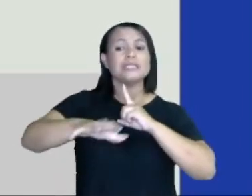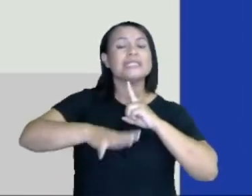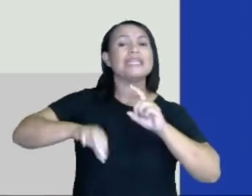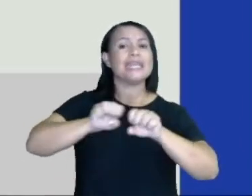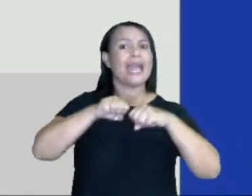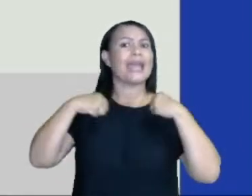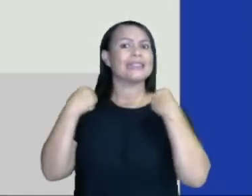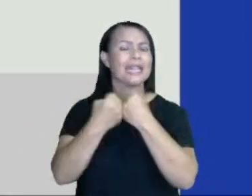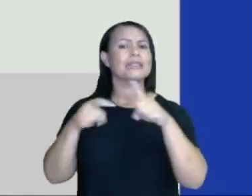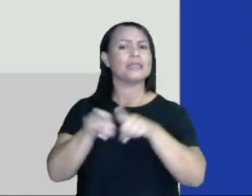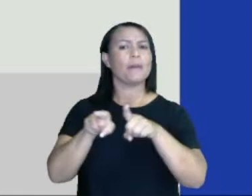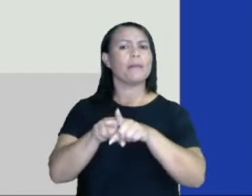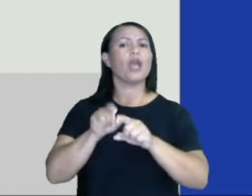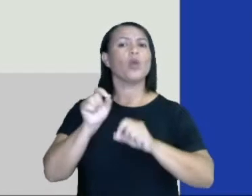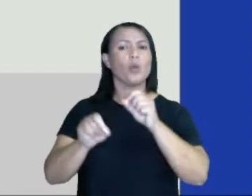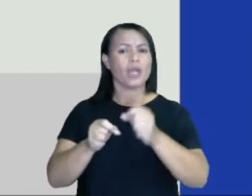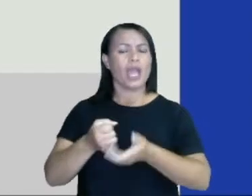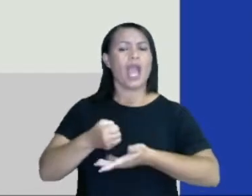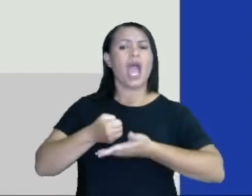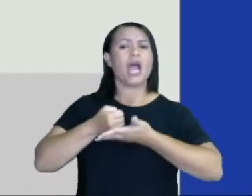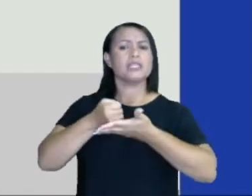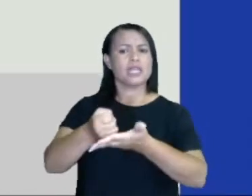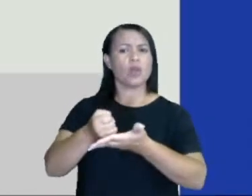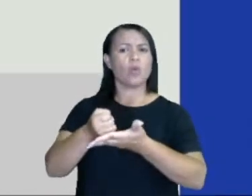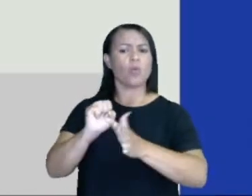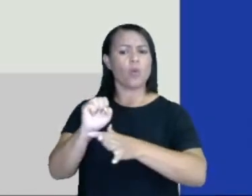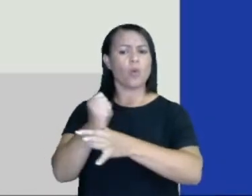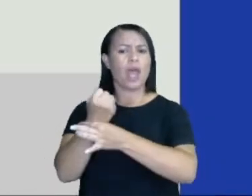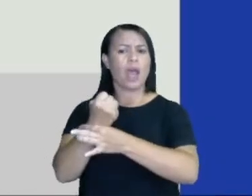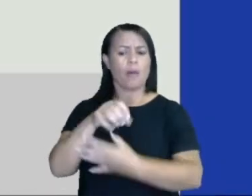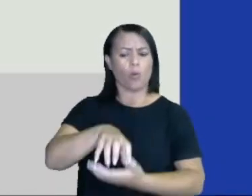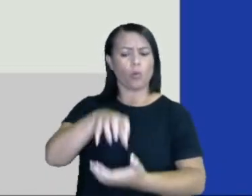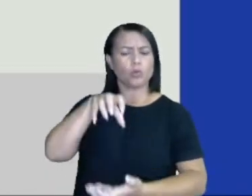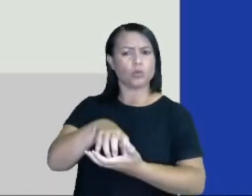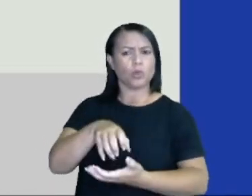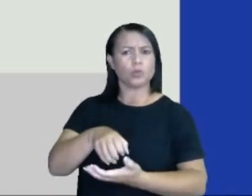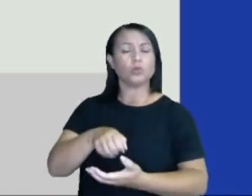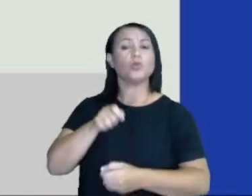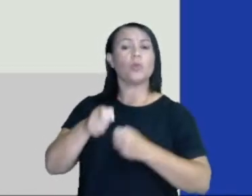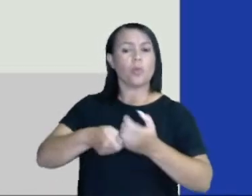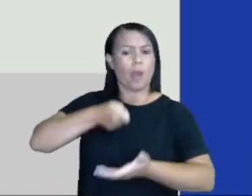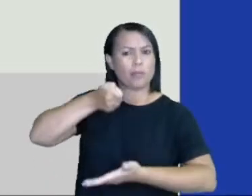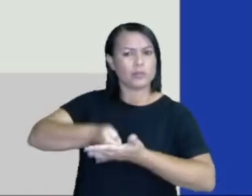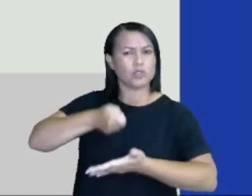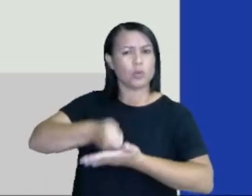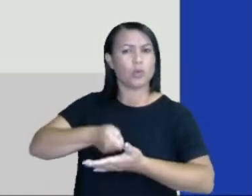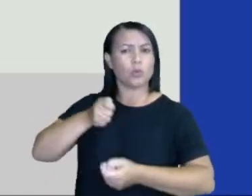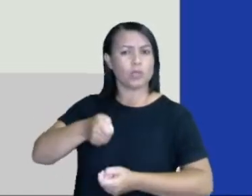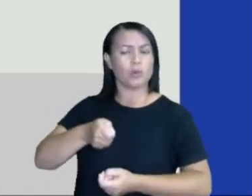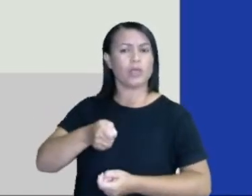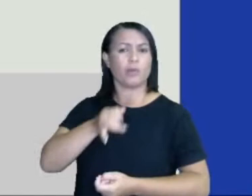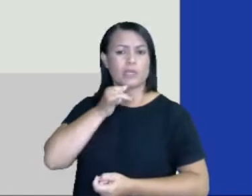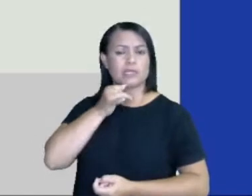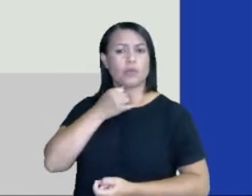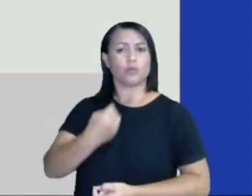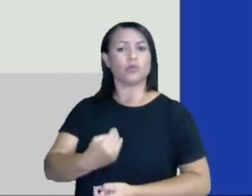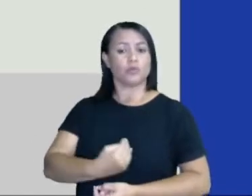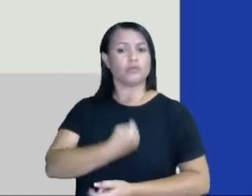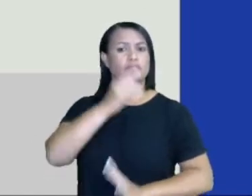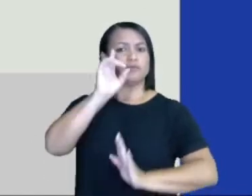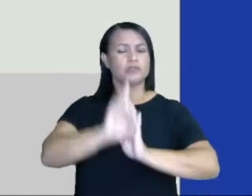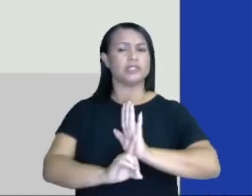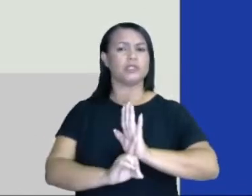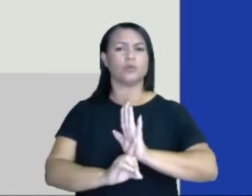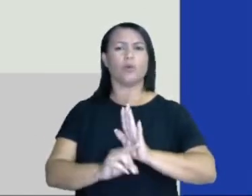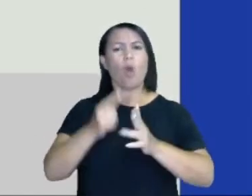poder público assegurar ao idoso, com absoluta prioridade, a efetivação do direito à vida.